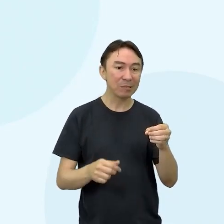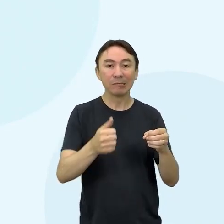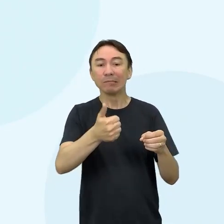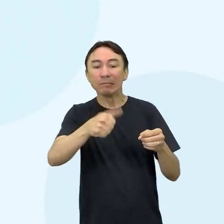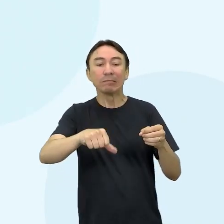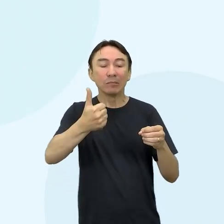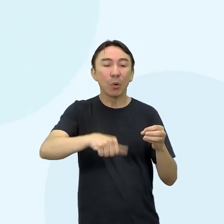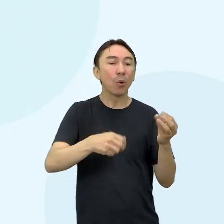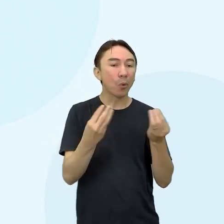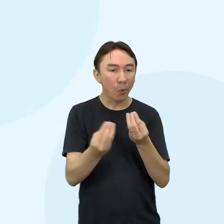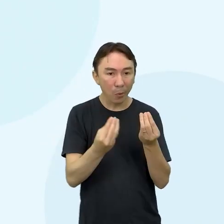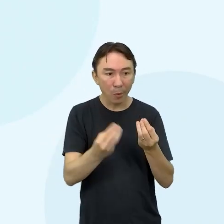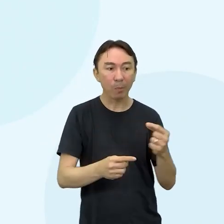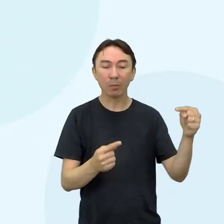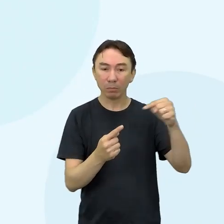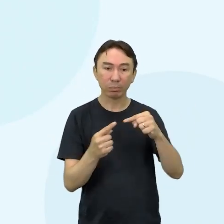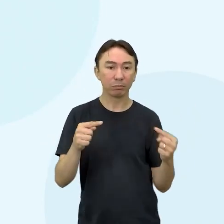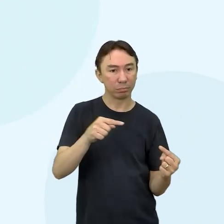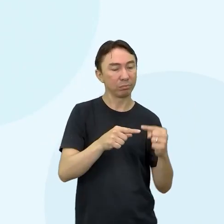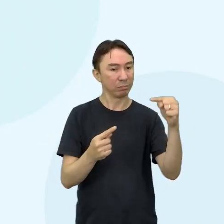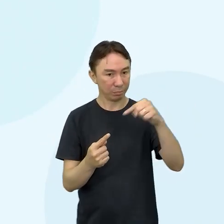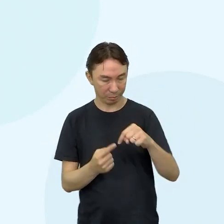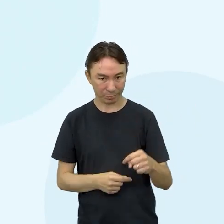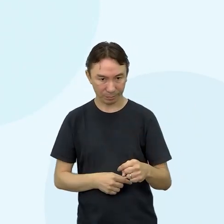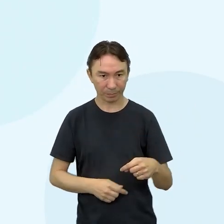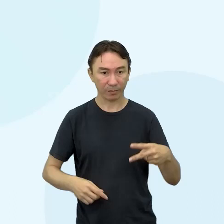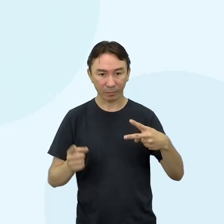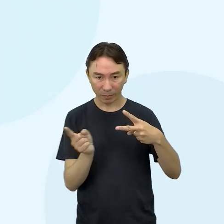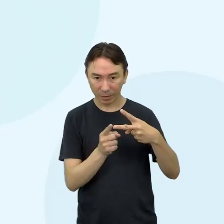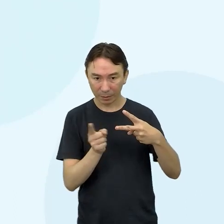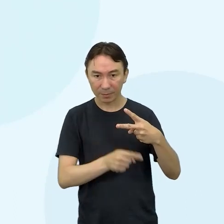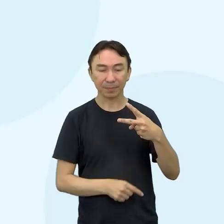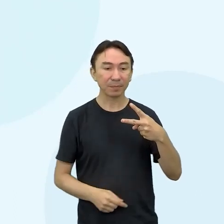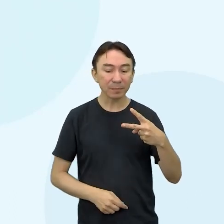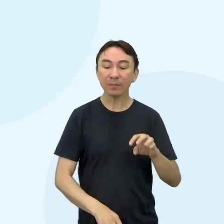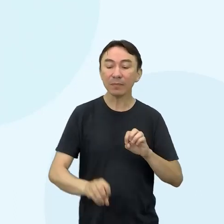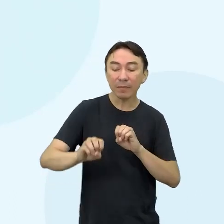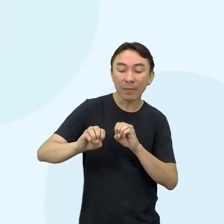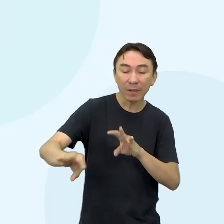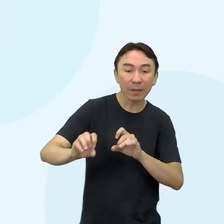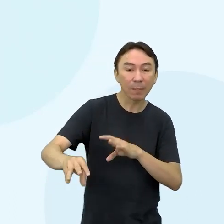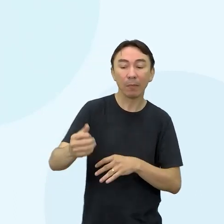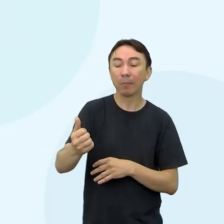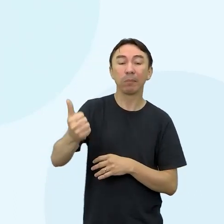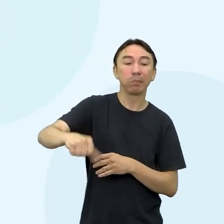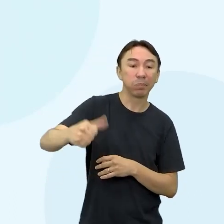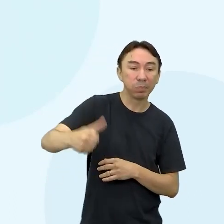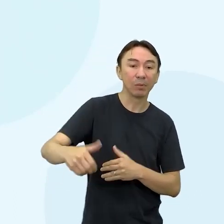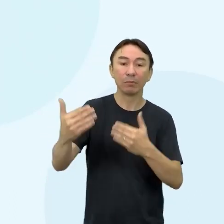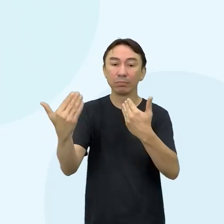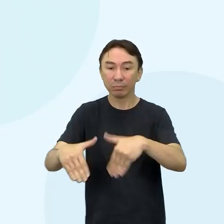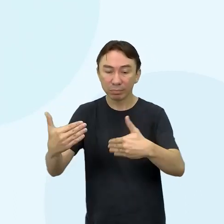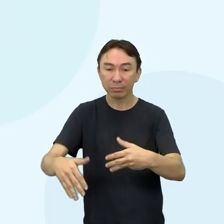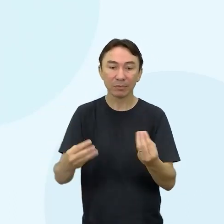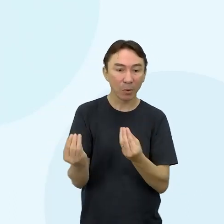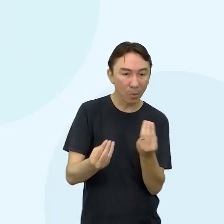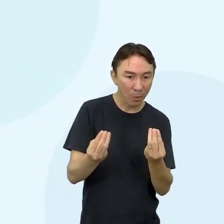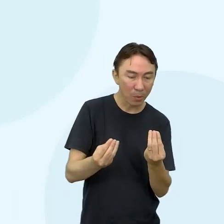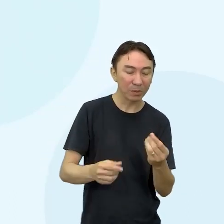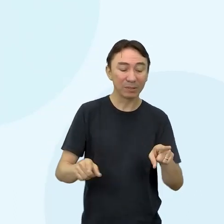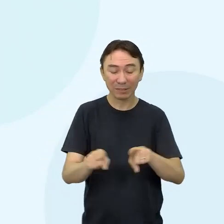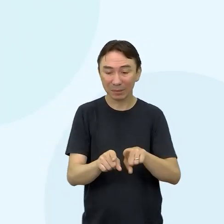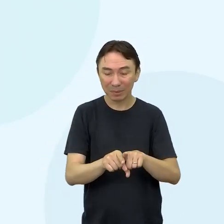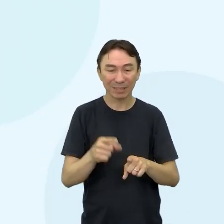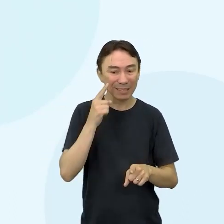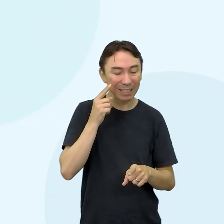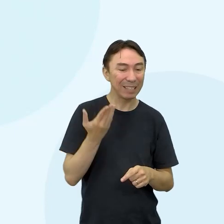seguida, compreender o significado dos processos de avaliação educacional, reconhecer alcances e limites do uso de seus